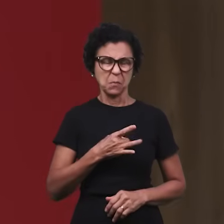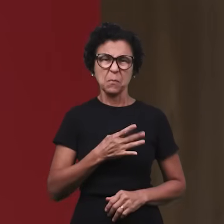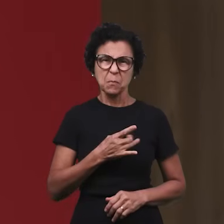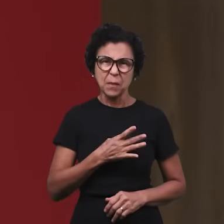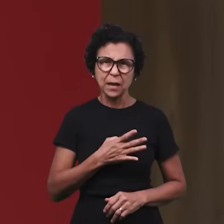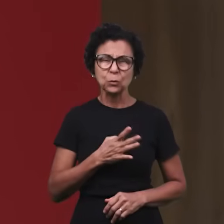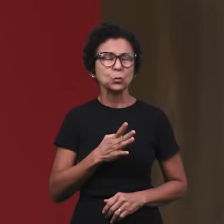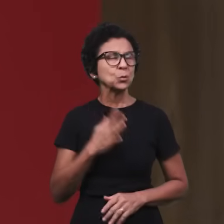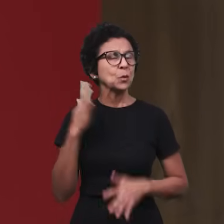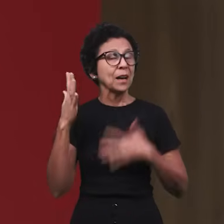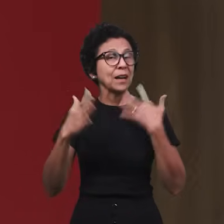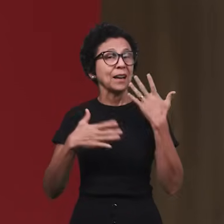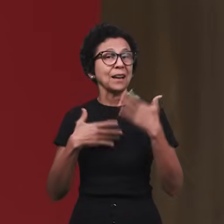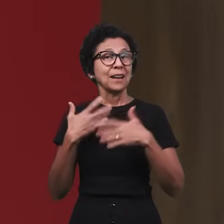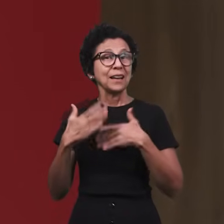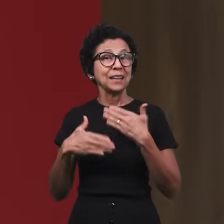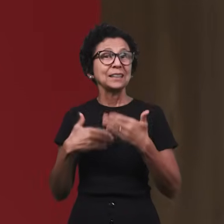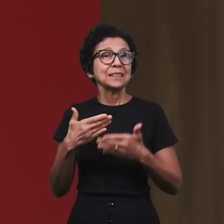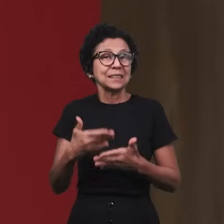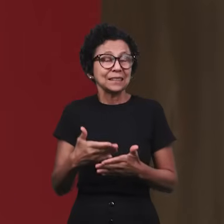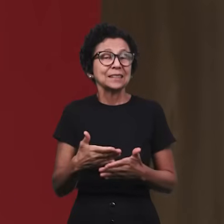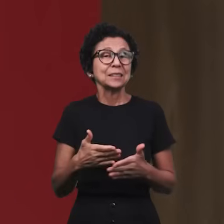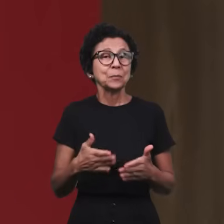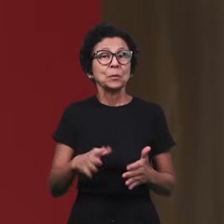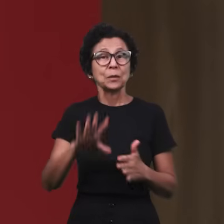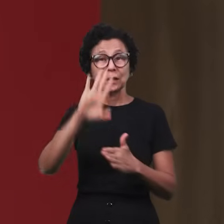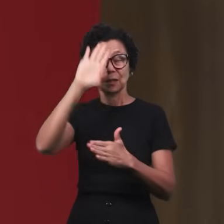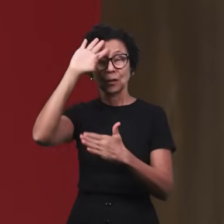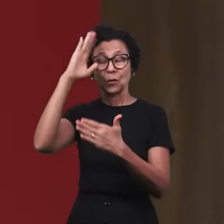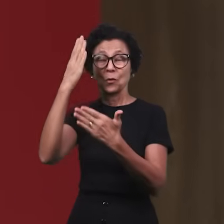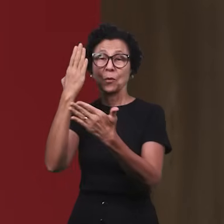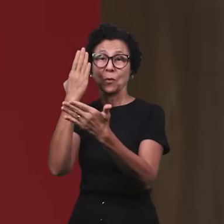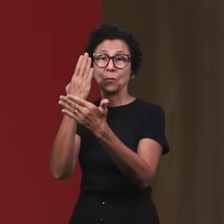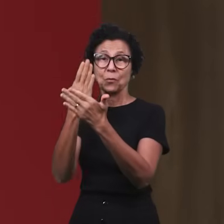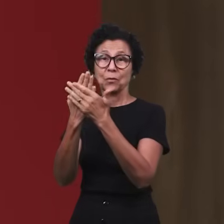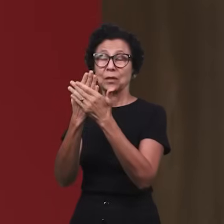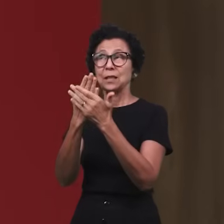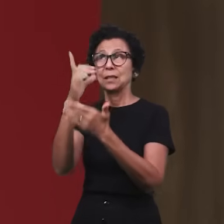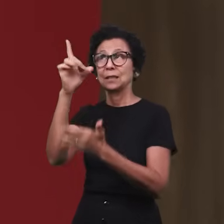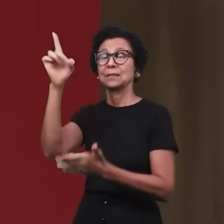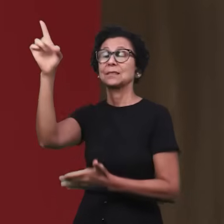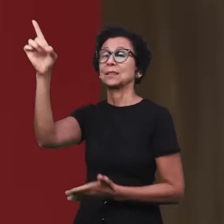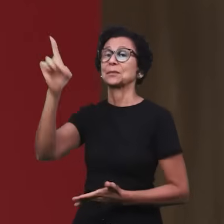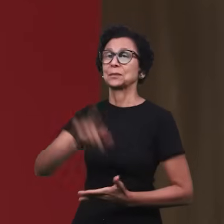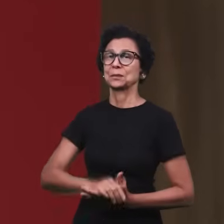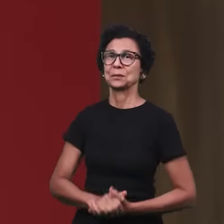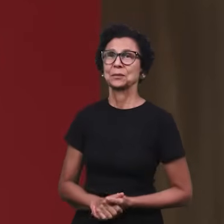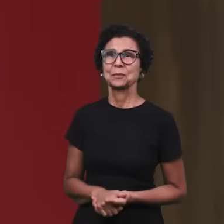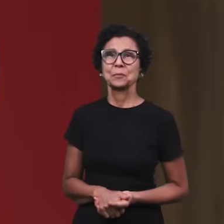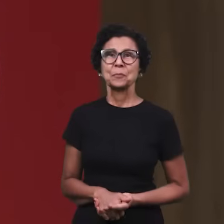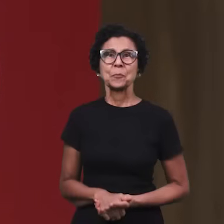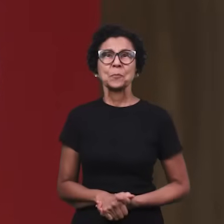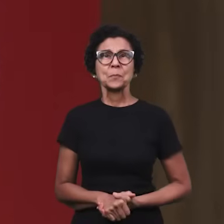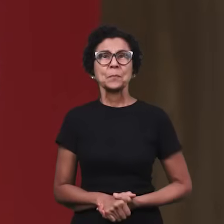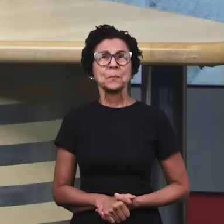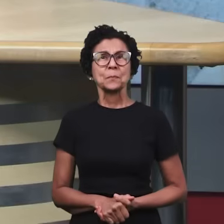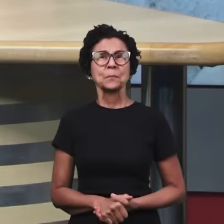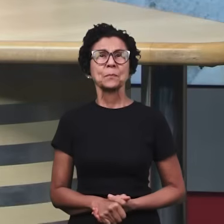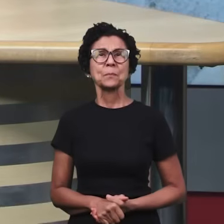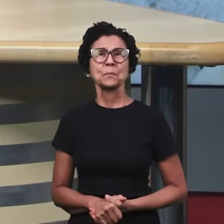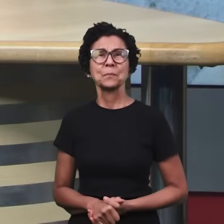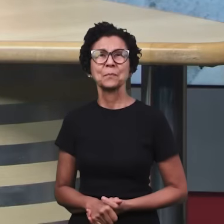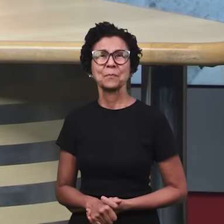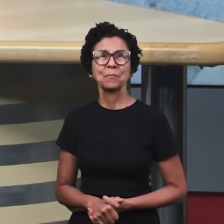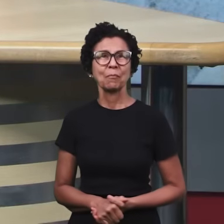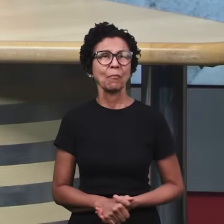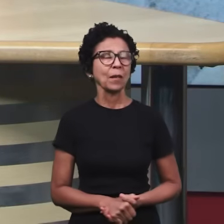contrário, alegra-se nele, porque a sua confiança e esperança estão em Deus. Eveline, Andréia,